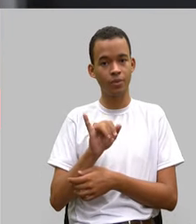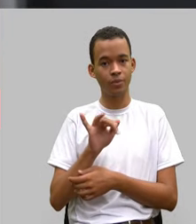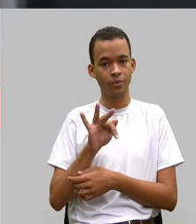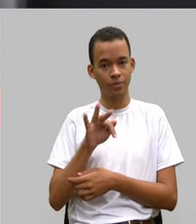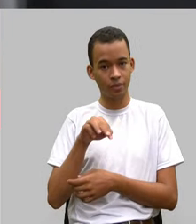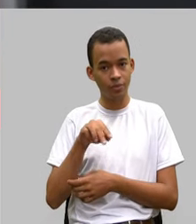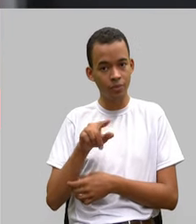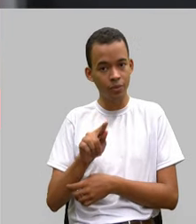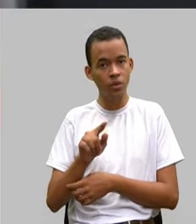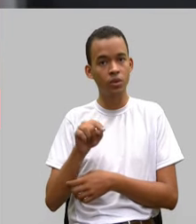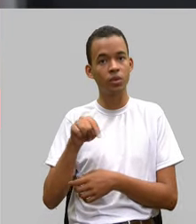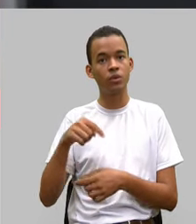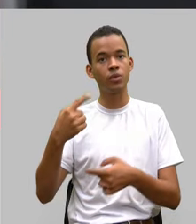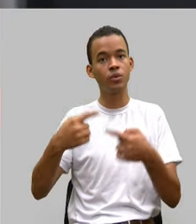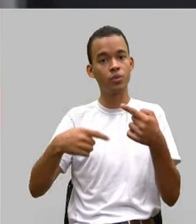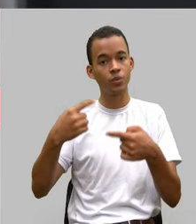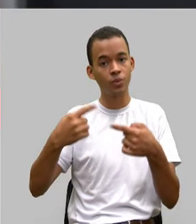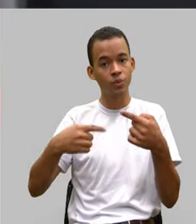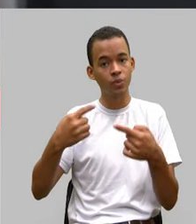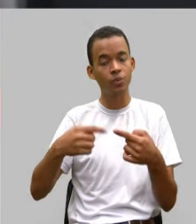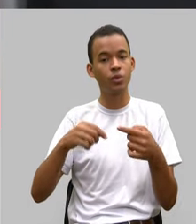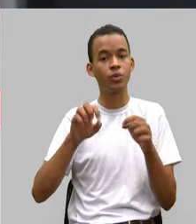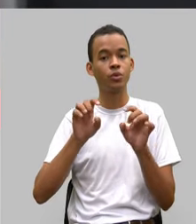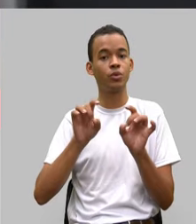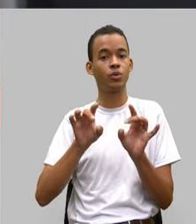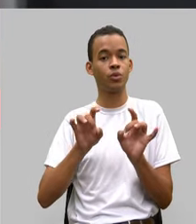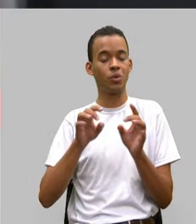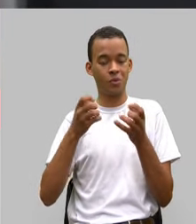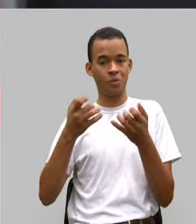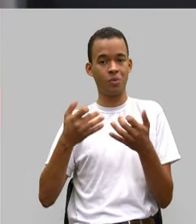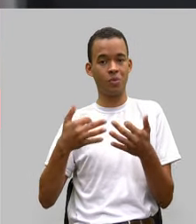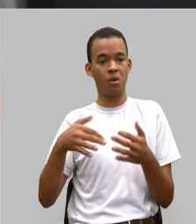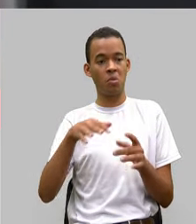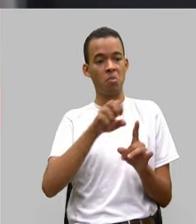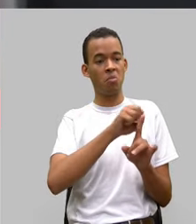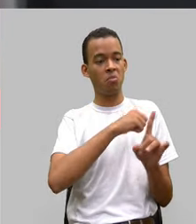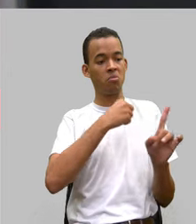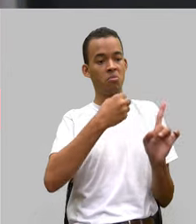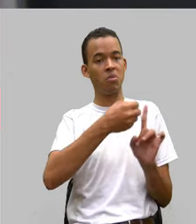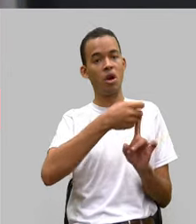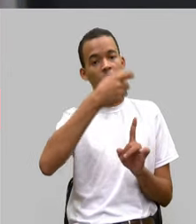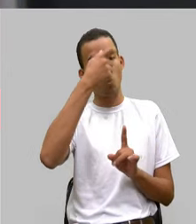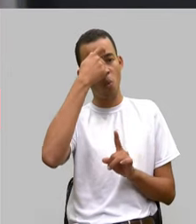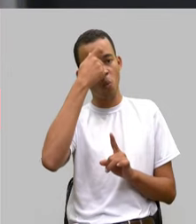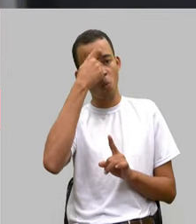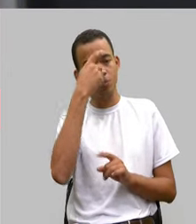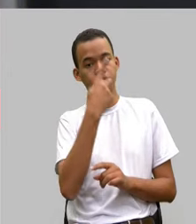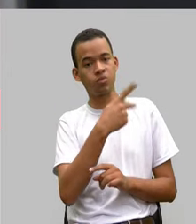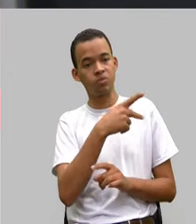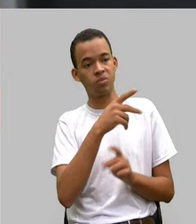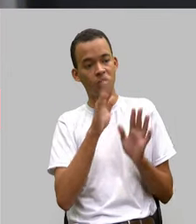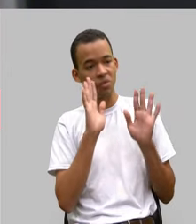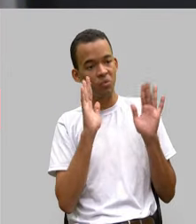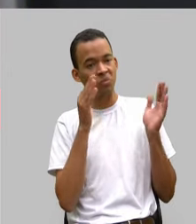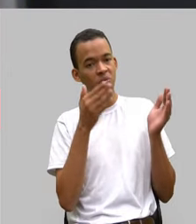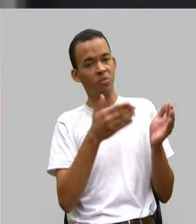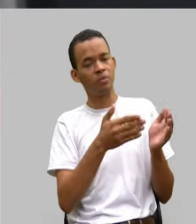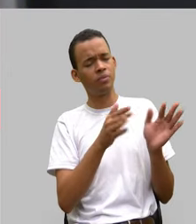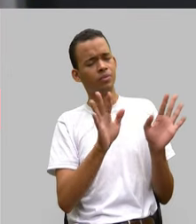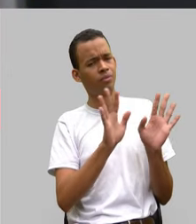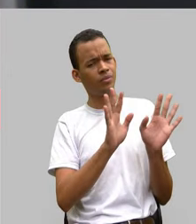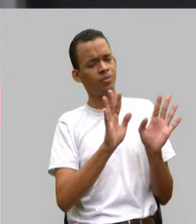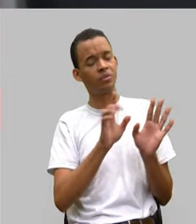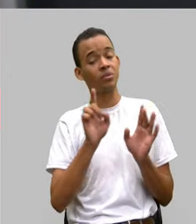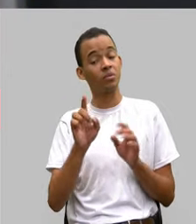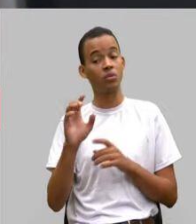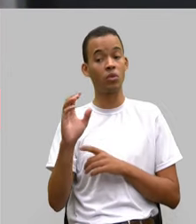eh não podemos colocar o senso comum como centro desse debate mas sim resultados de pesquisas